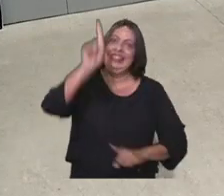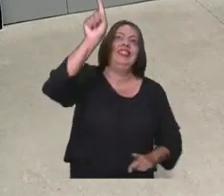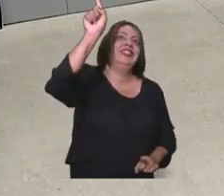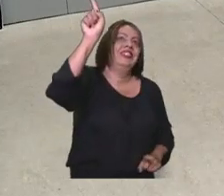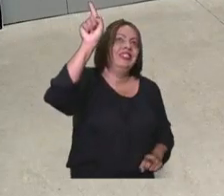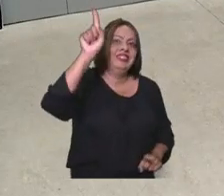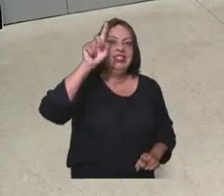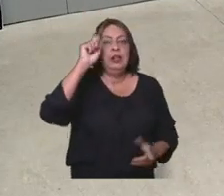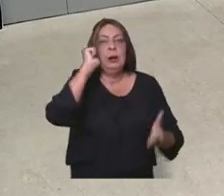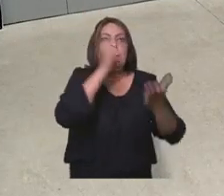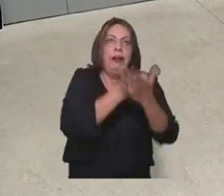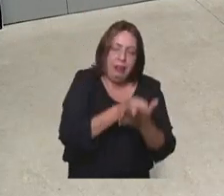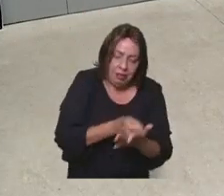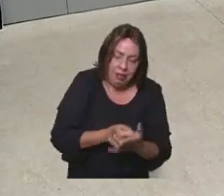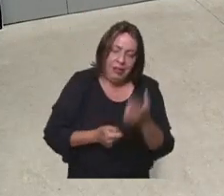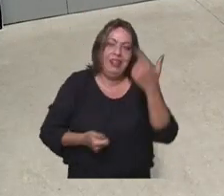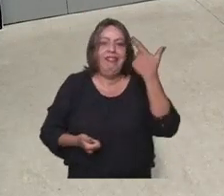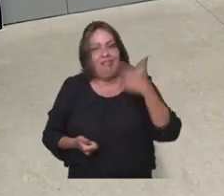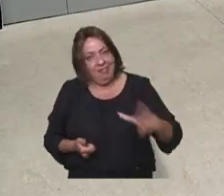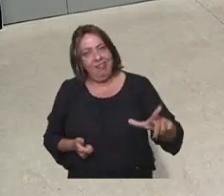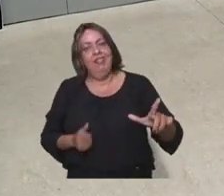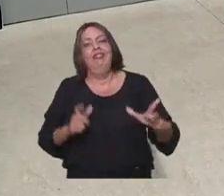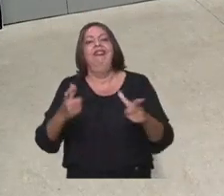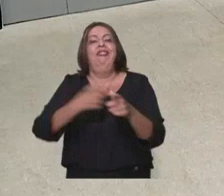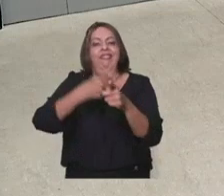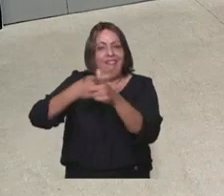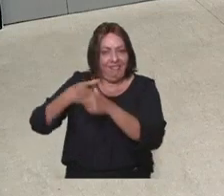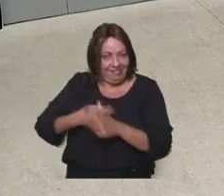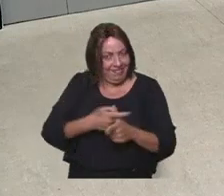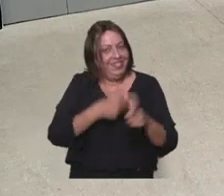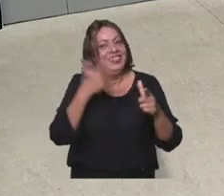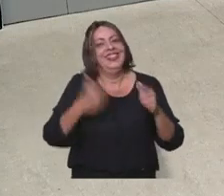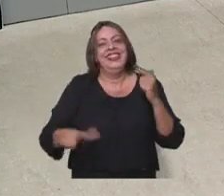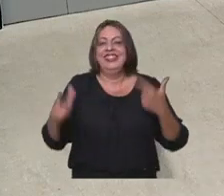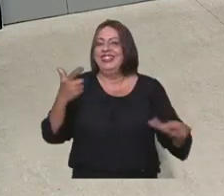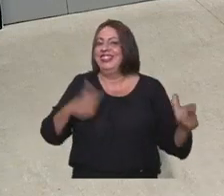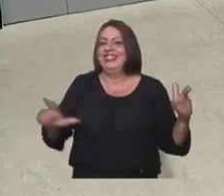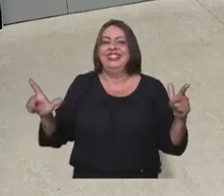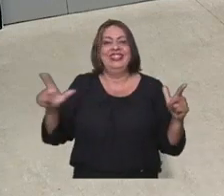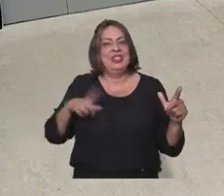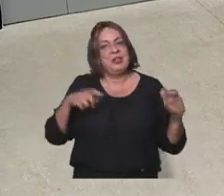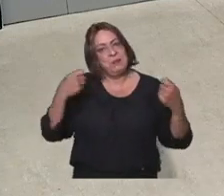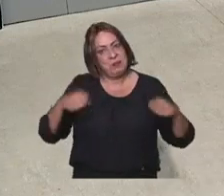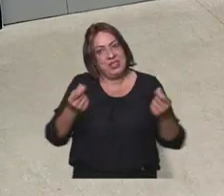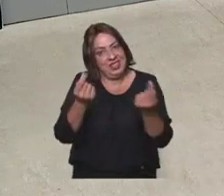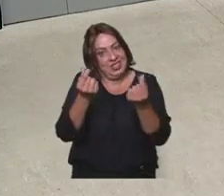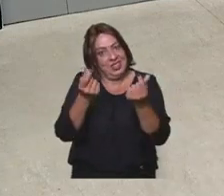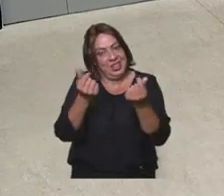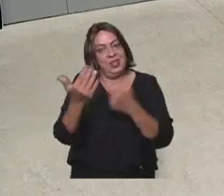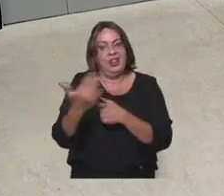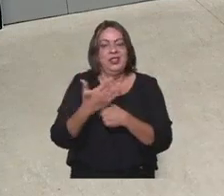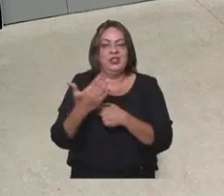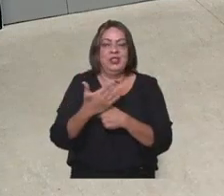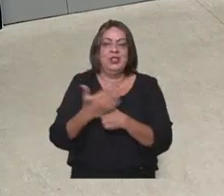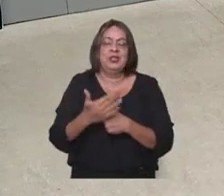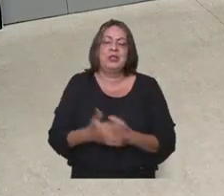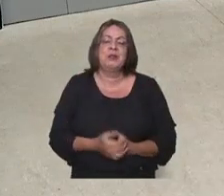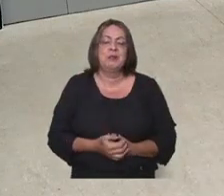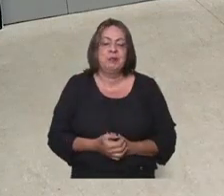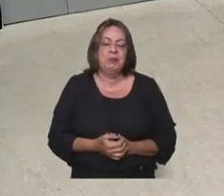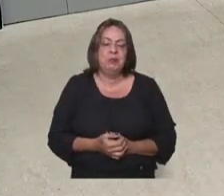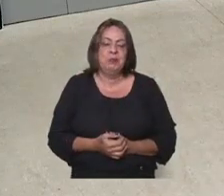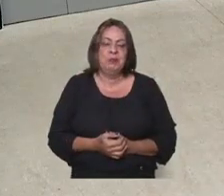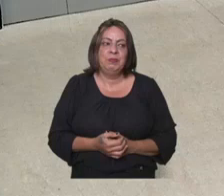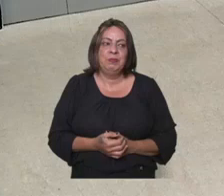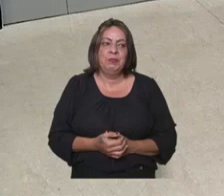ai, paguei. Mas aí, logo em seguida, elas aparecem de novo. Aí, verdade, tem aquela... que entrar um din-din pra ajudar, né? Aquele